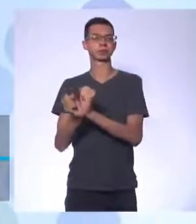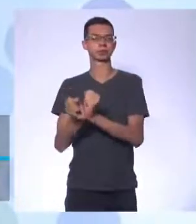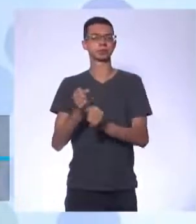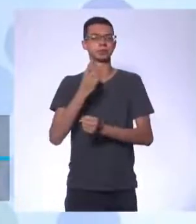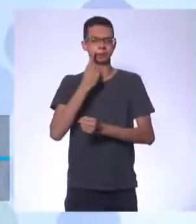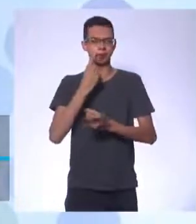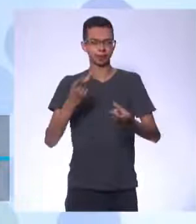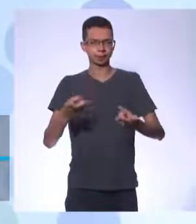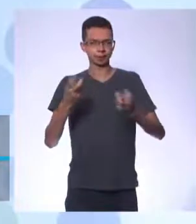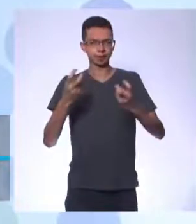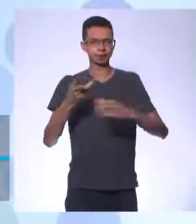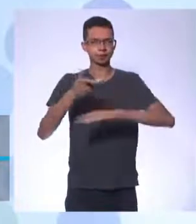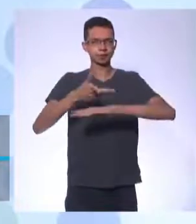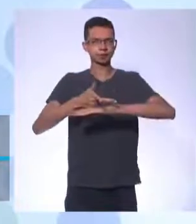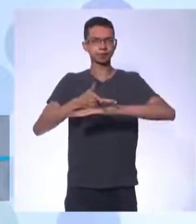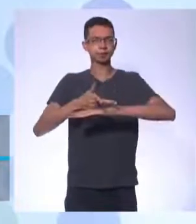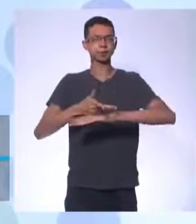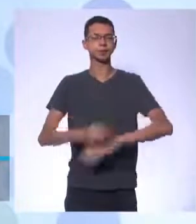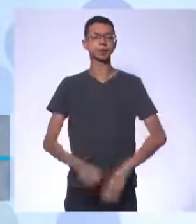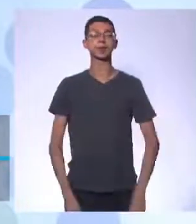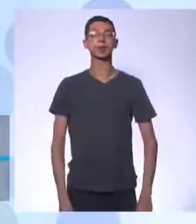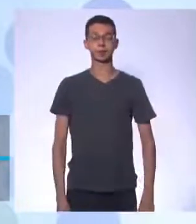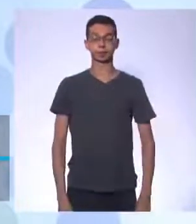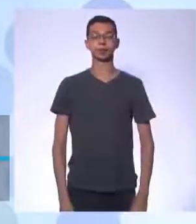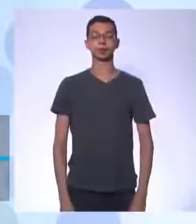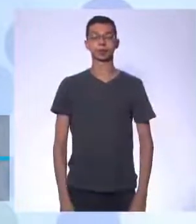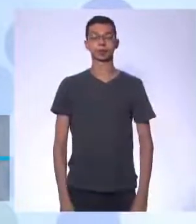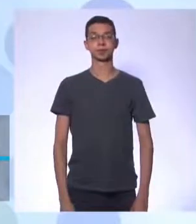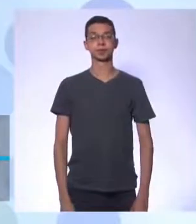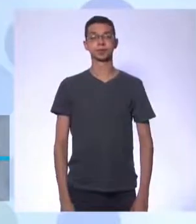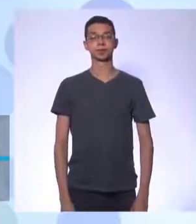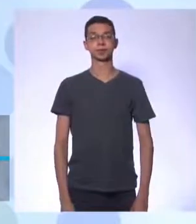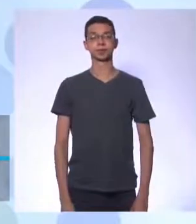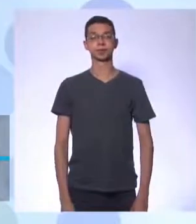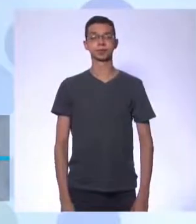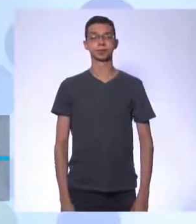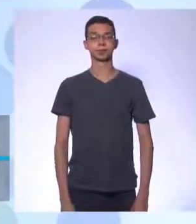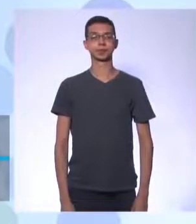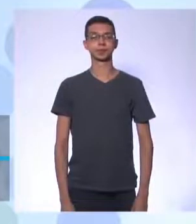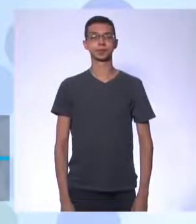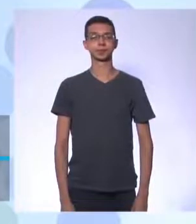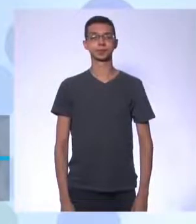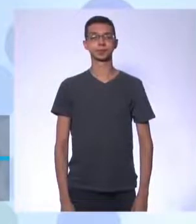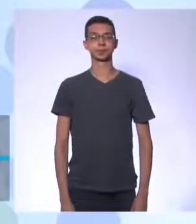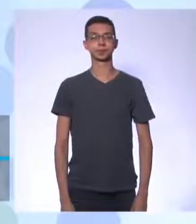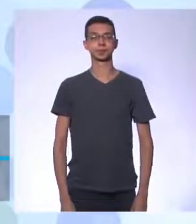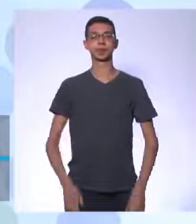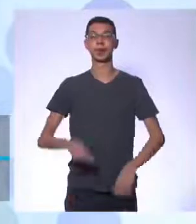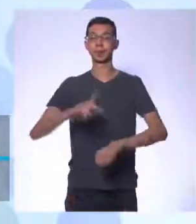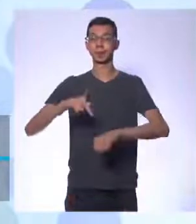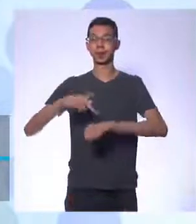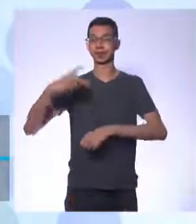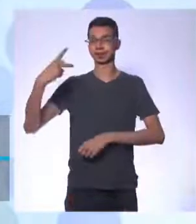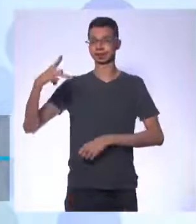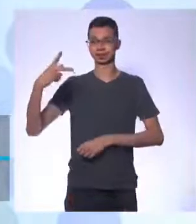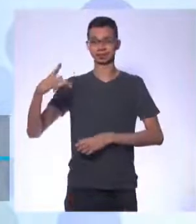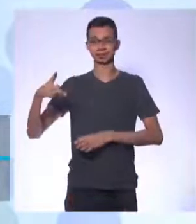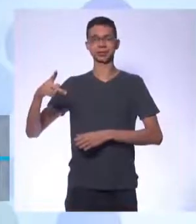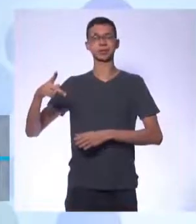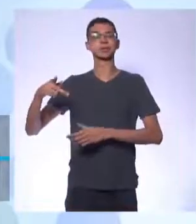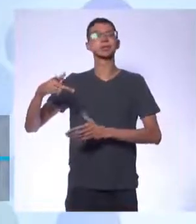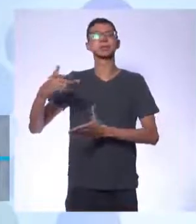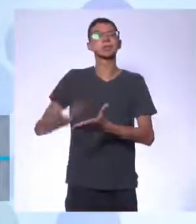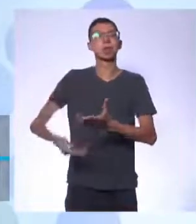que uma dos pontos, né, que o Paraguai derrotado teve que obedecer